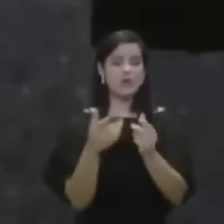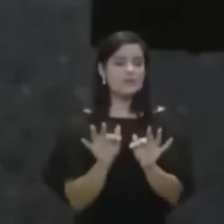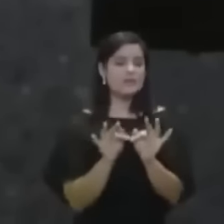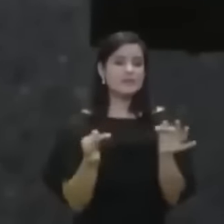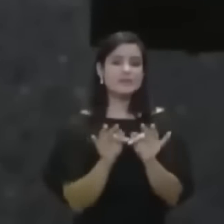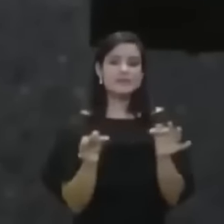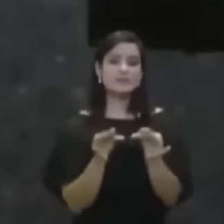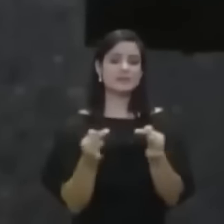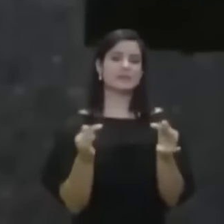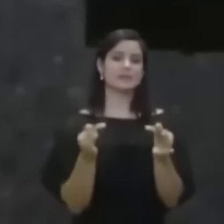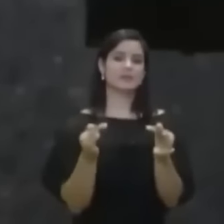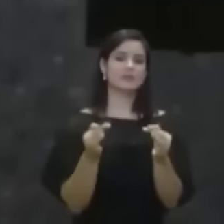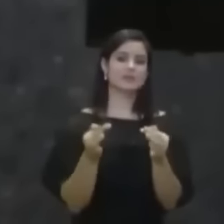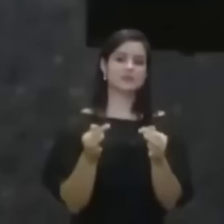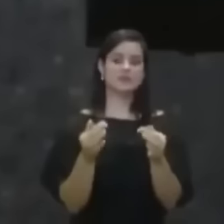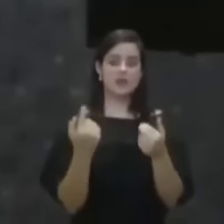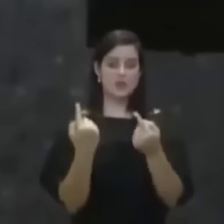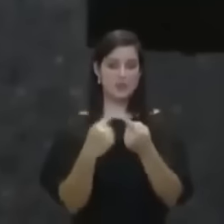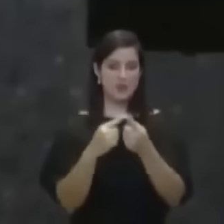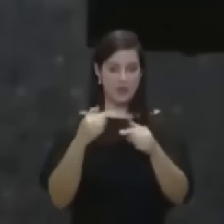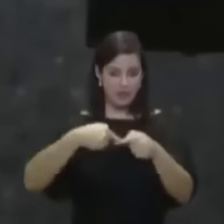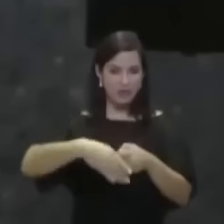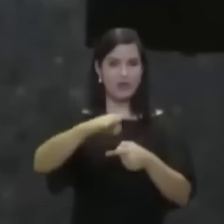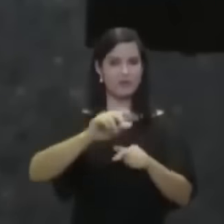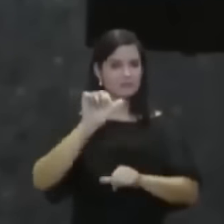na sua vida, e através da sua vida daqui para frente.